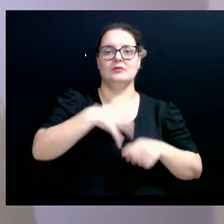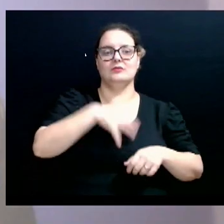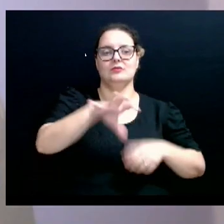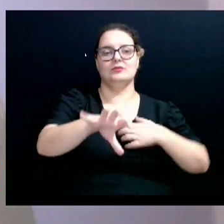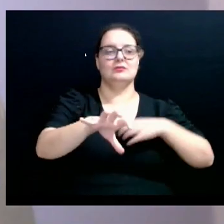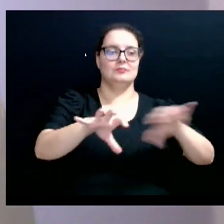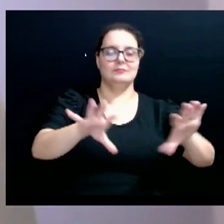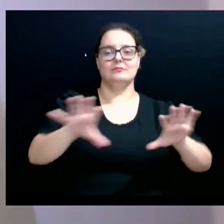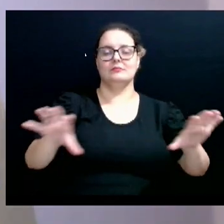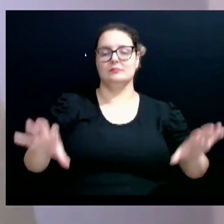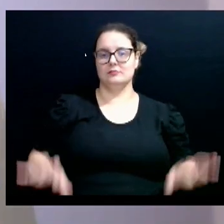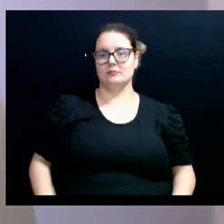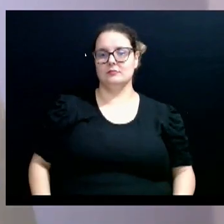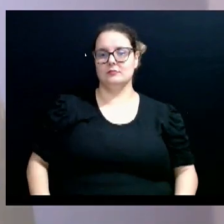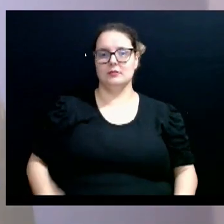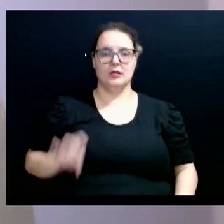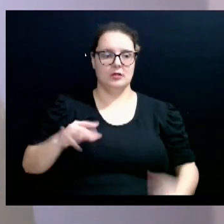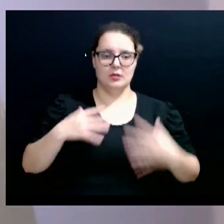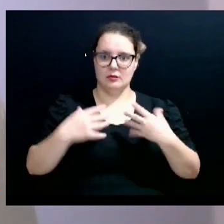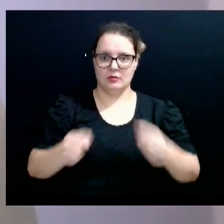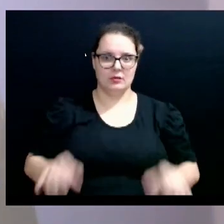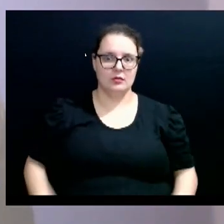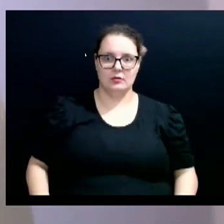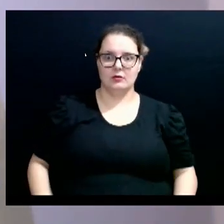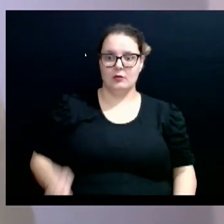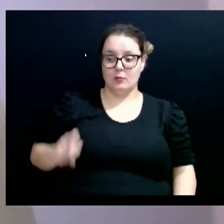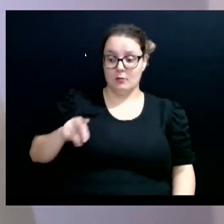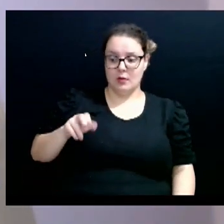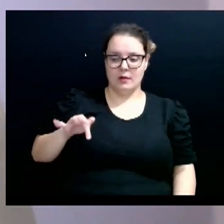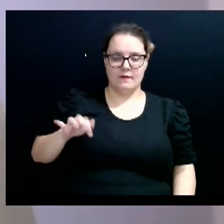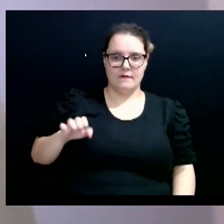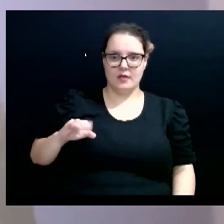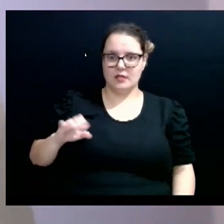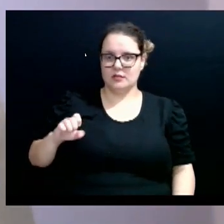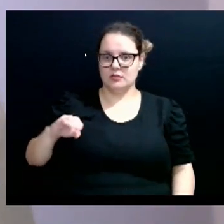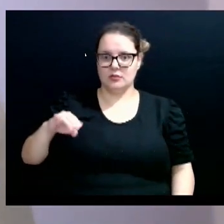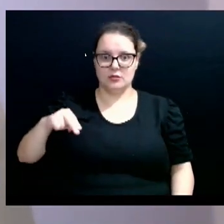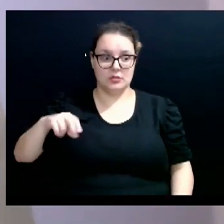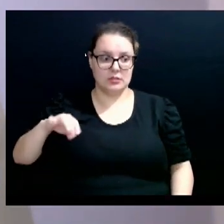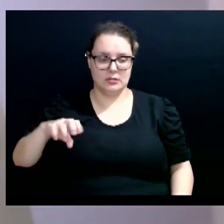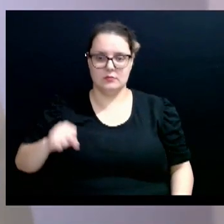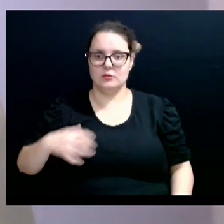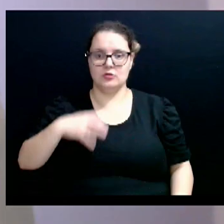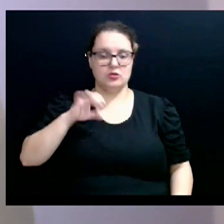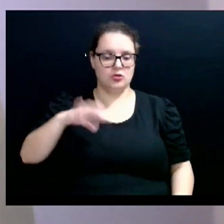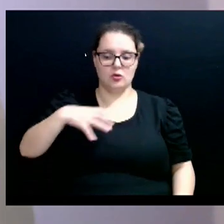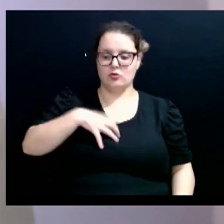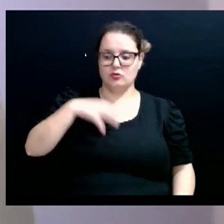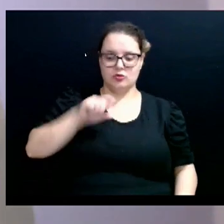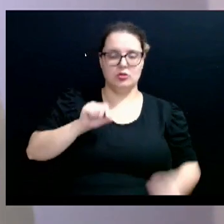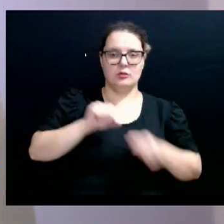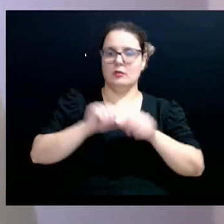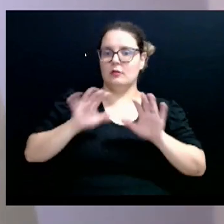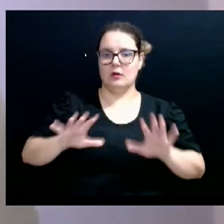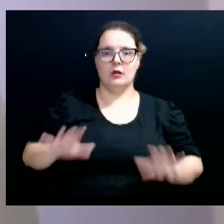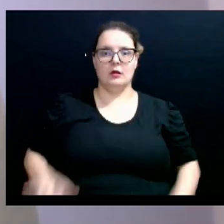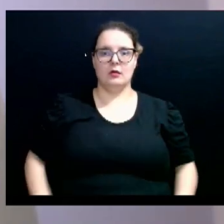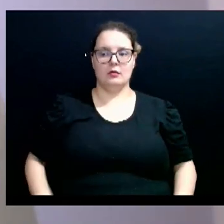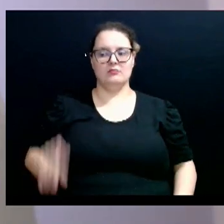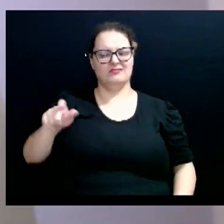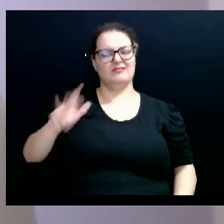só aceita, ela é muito perfeccionista, ela só gosta das coisas do jeito que ela faz, quando outra pessoa faz, ela acha